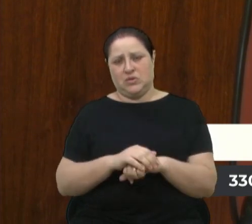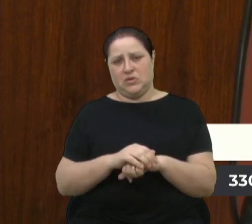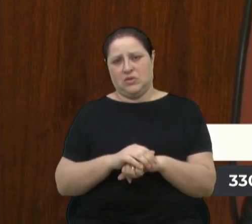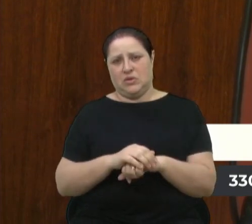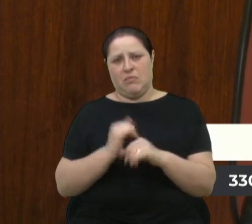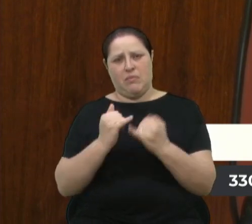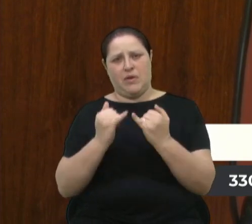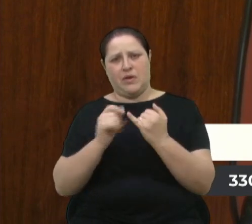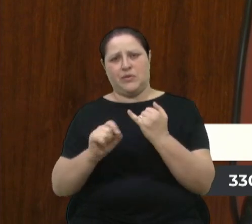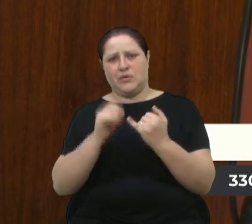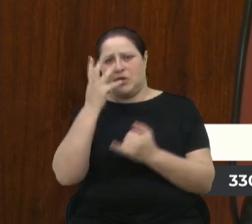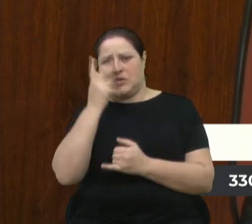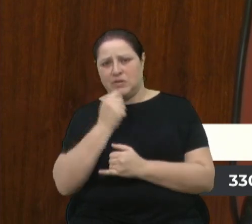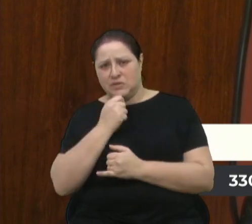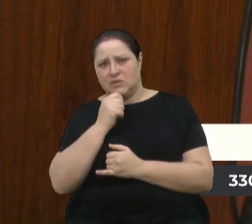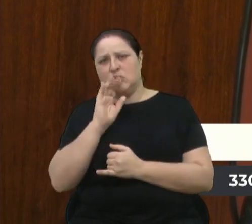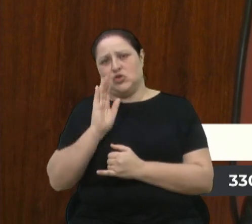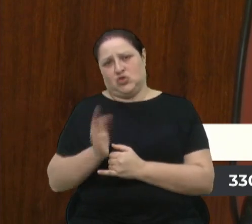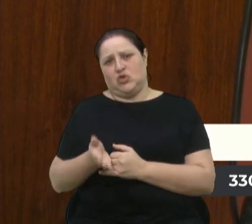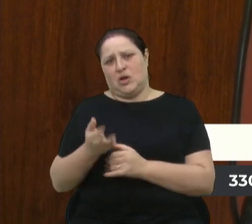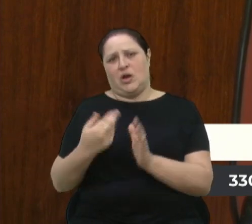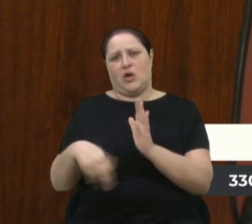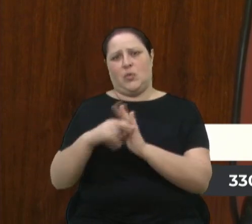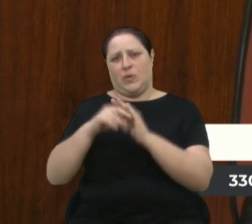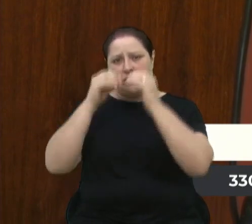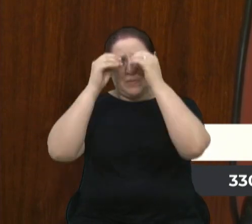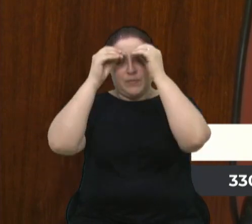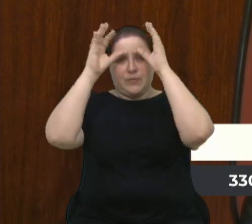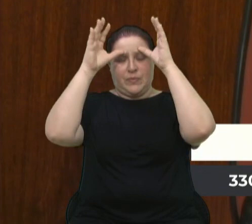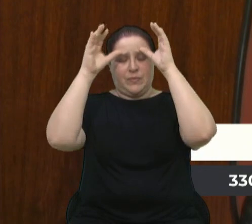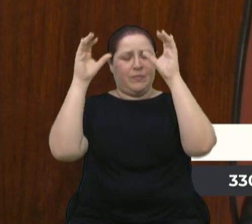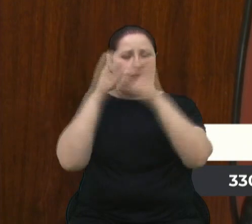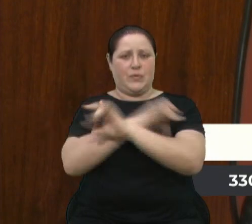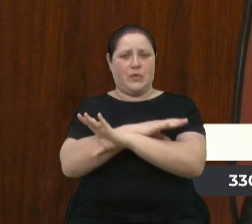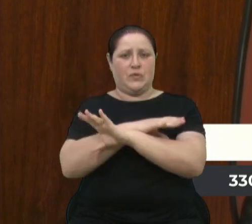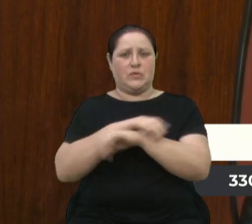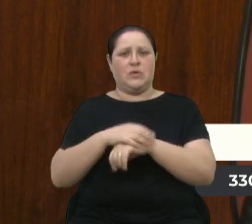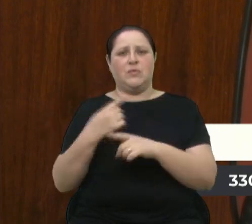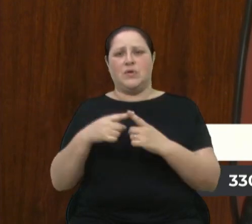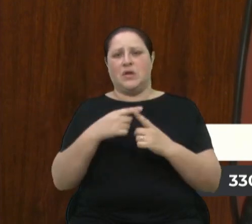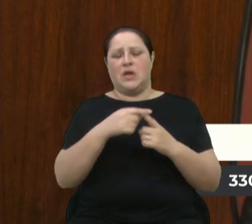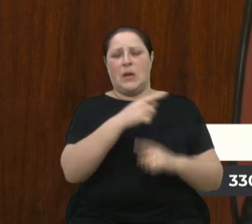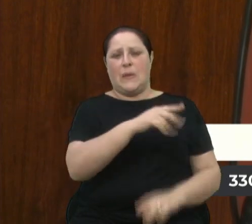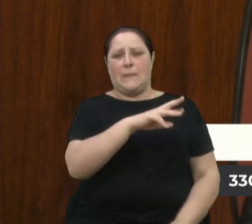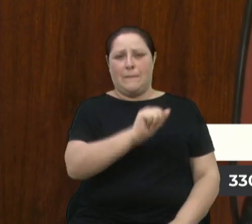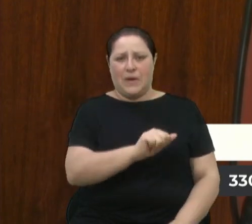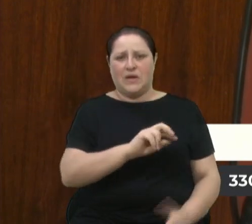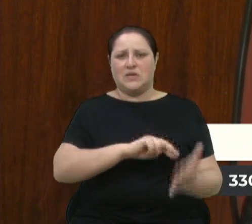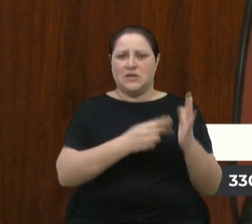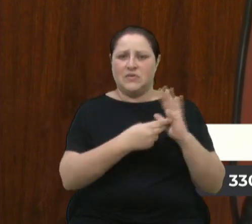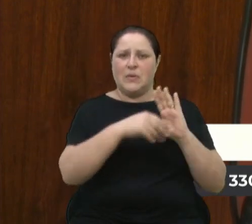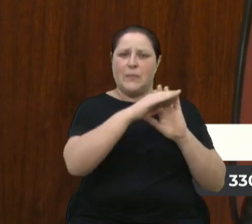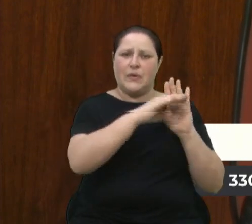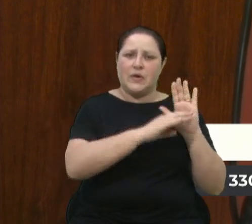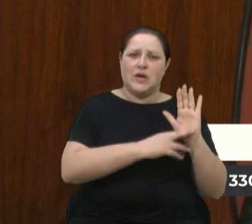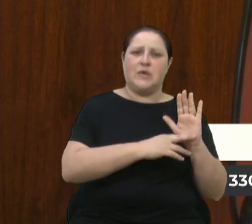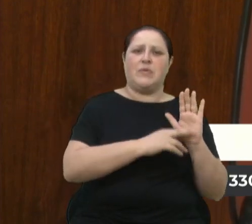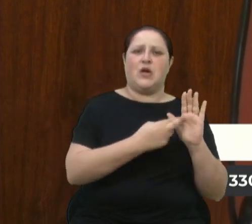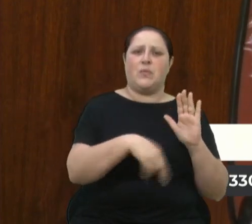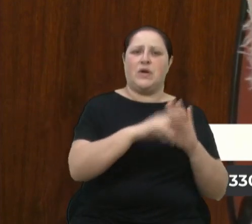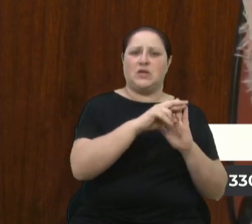as crianças já tivessem recuperado sua aprendizagem, que o PRA é o Programa de Recuperação de Aprendizagem,